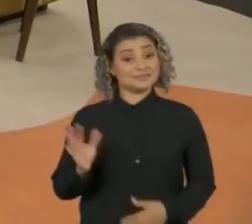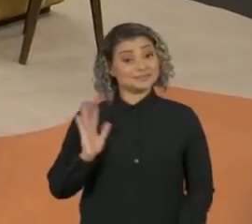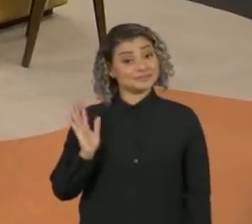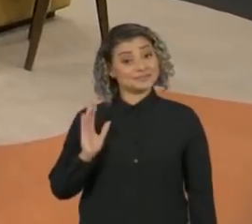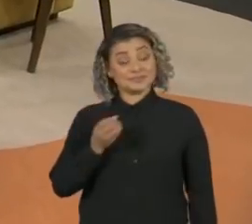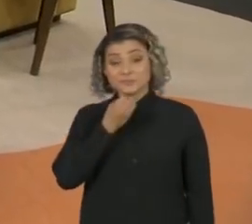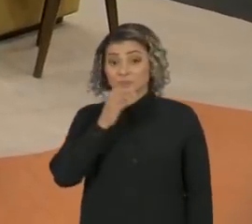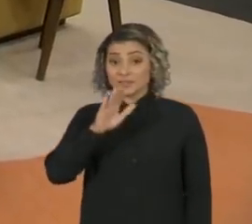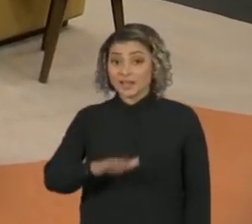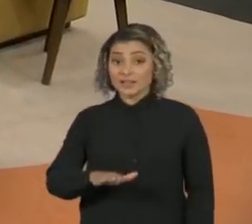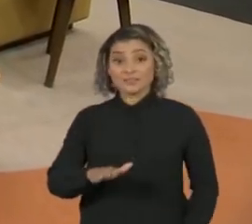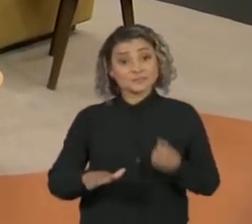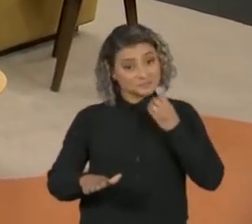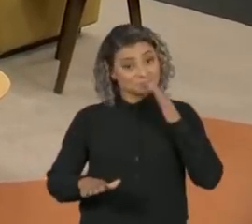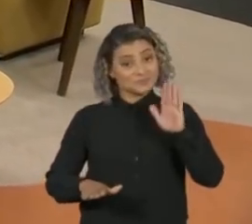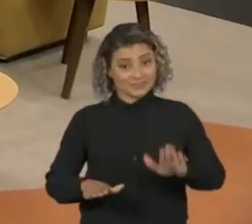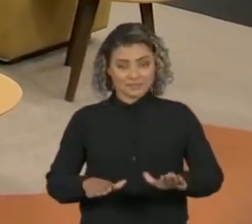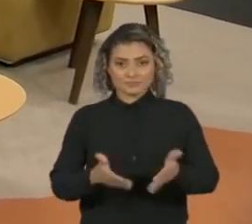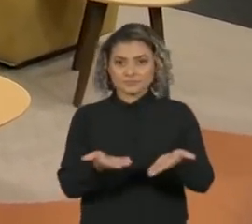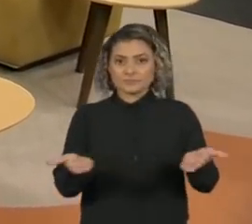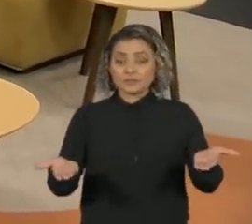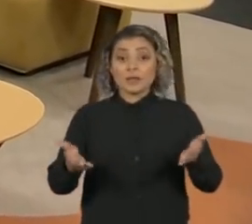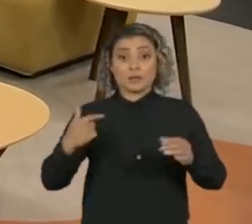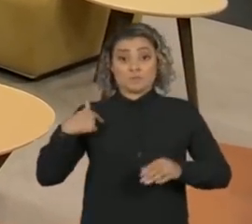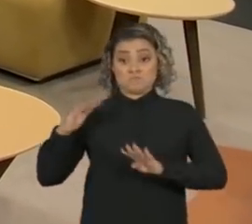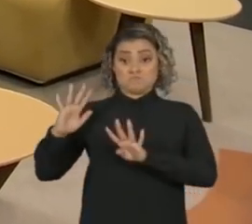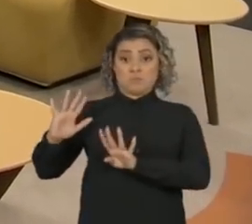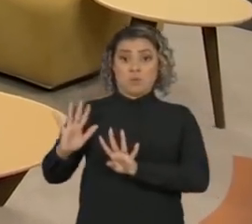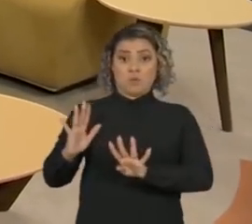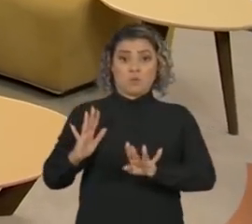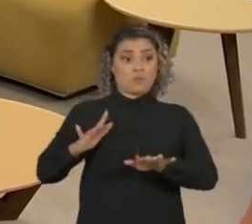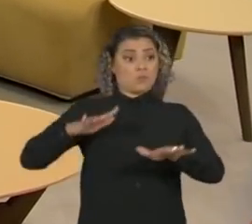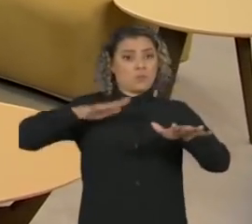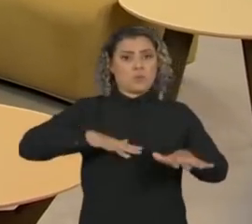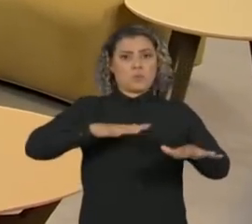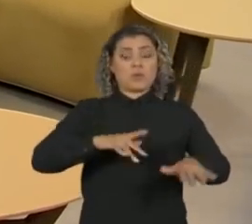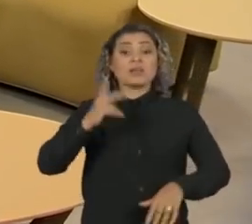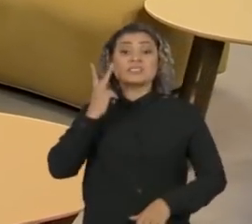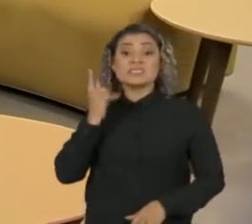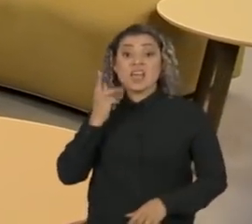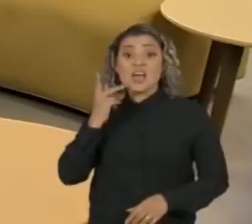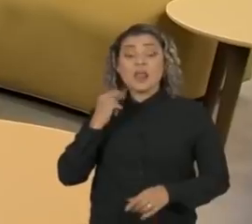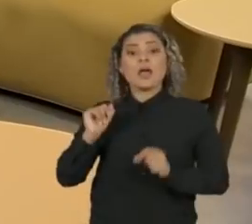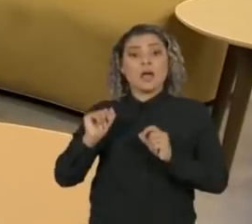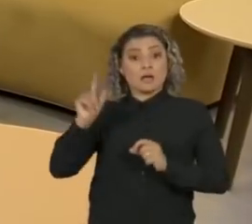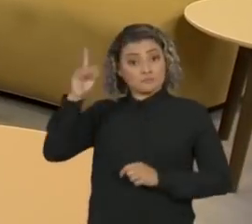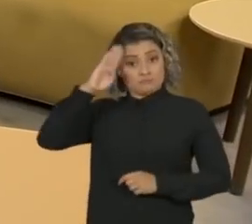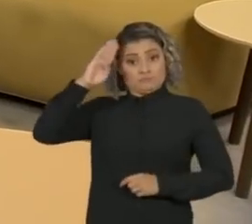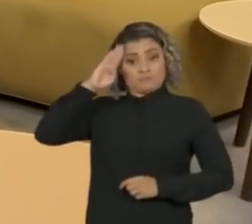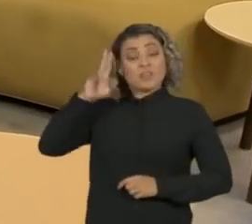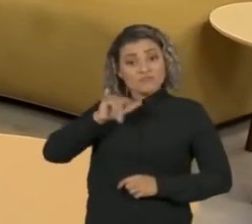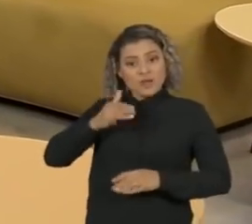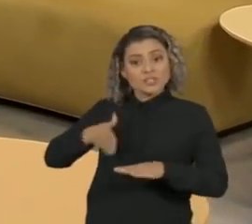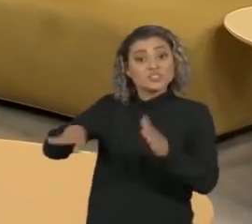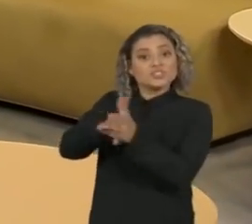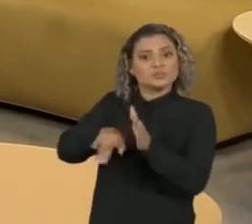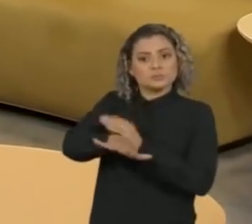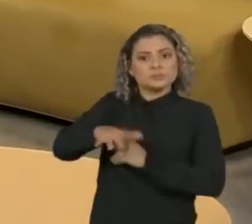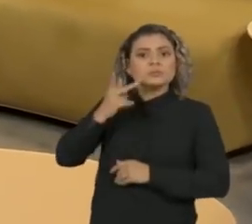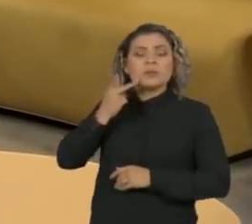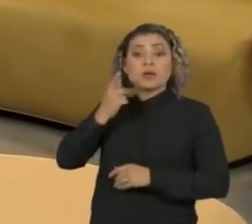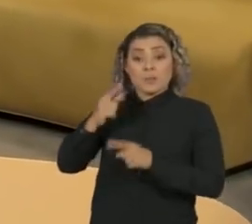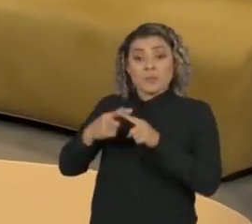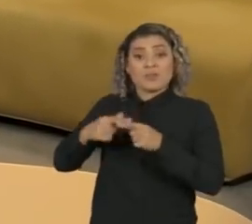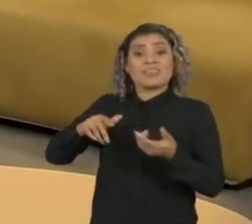Olá, boa tarde. Boa tarde. A Força Nacional chegará agora à tarde ao Ceará para conter policiais em greve. Senador licenciado